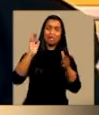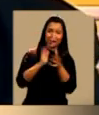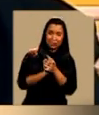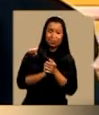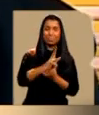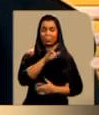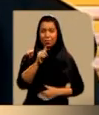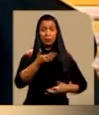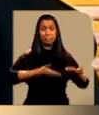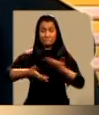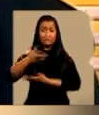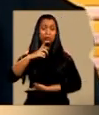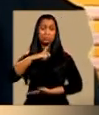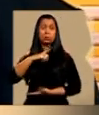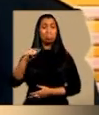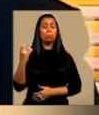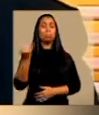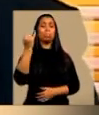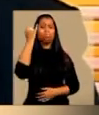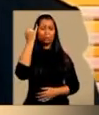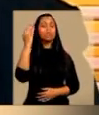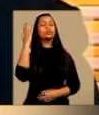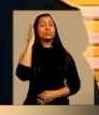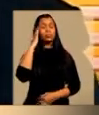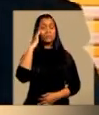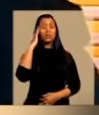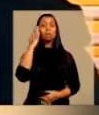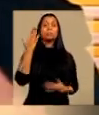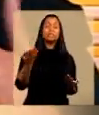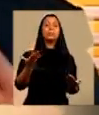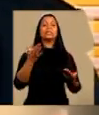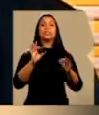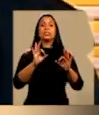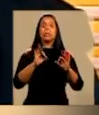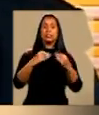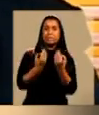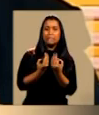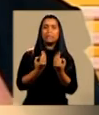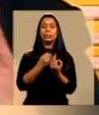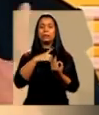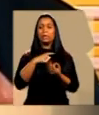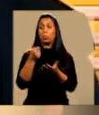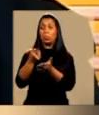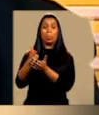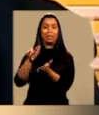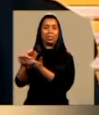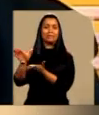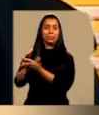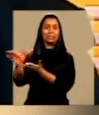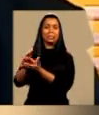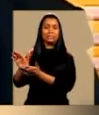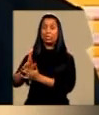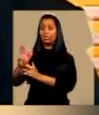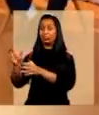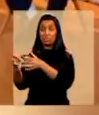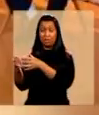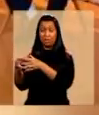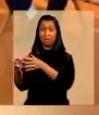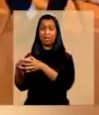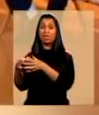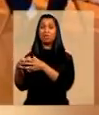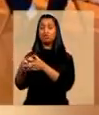está casando, que você está se relacionando, é importante. Você sabe que, de repente, os familiares têm uma cultura de consumo. Muito diferente, um